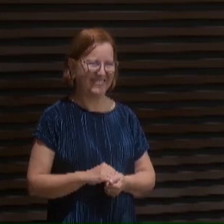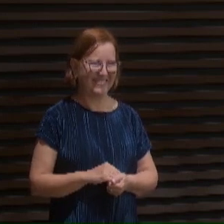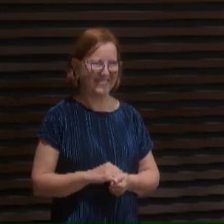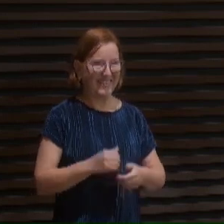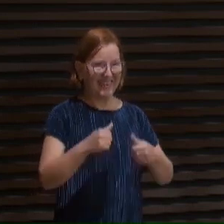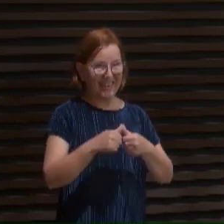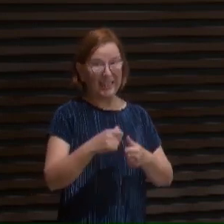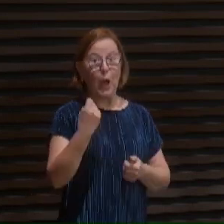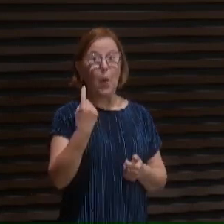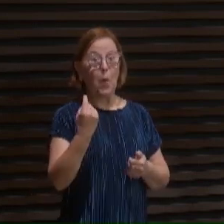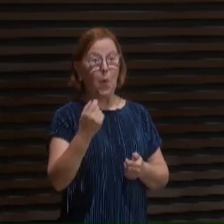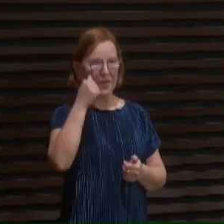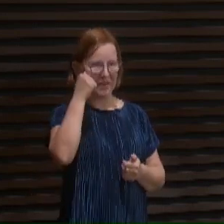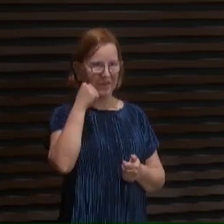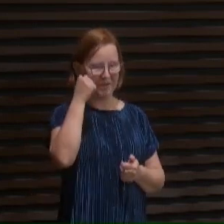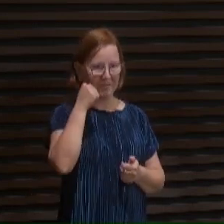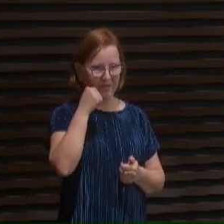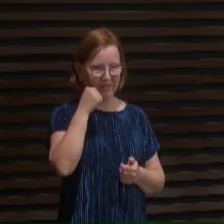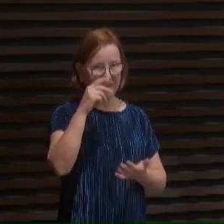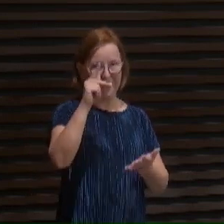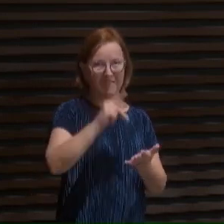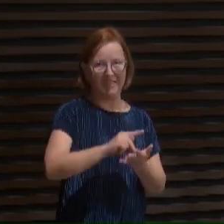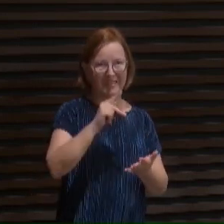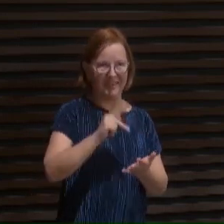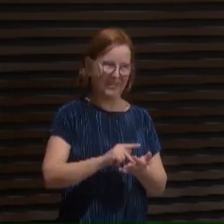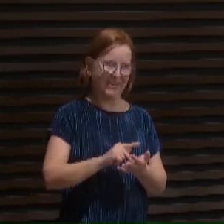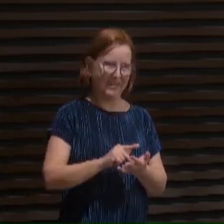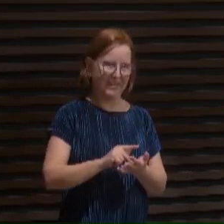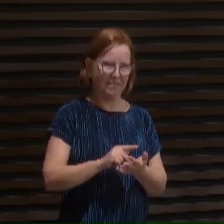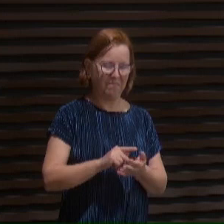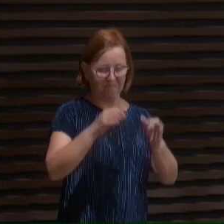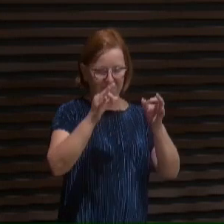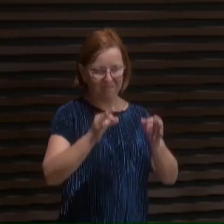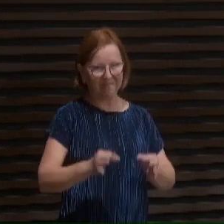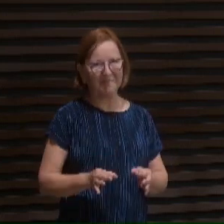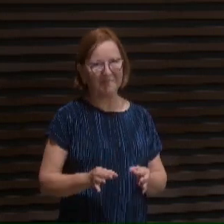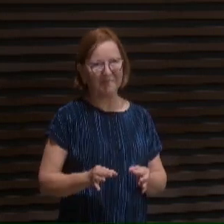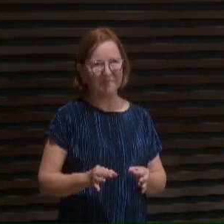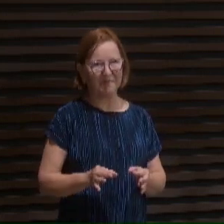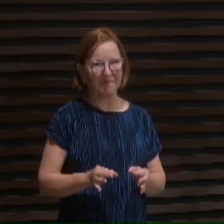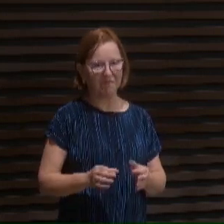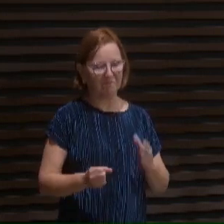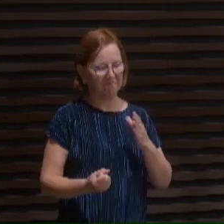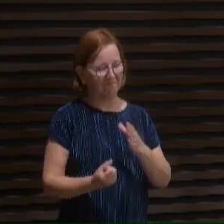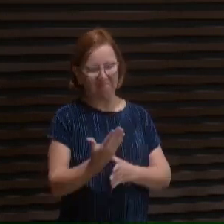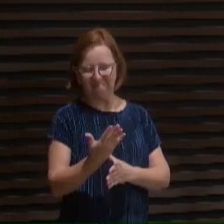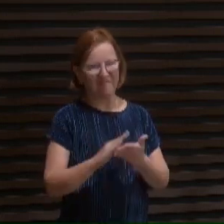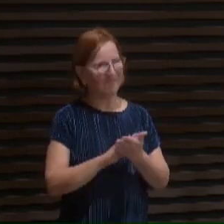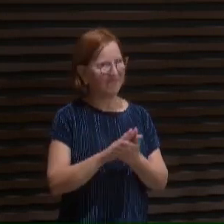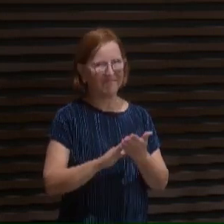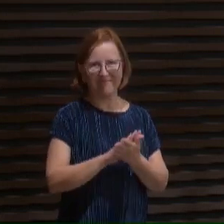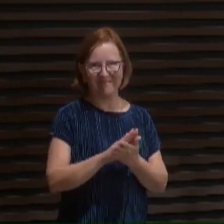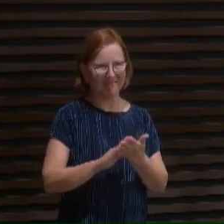Esta foi a única, verdadeira, honesta, que não nasceu nada.